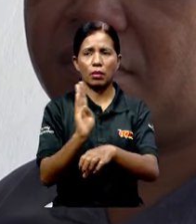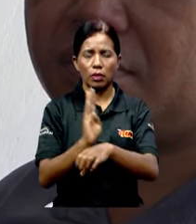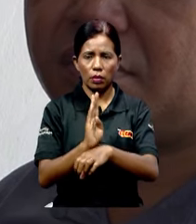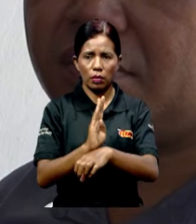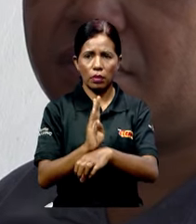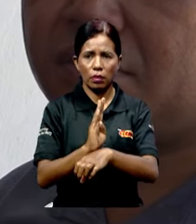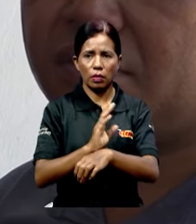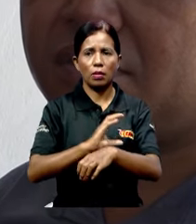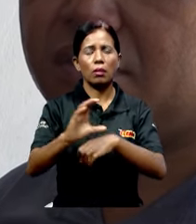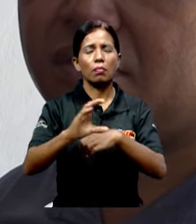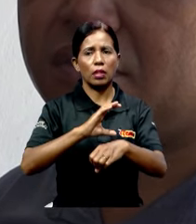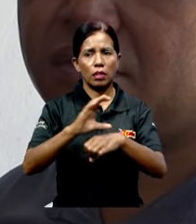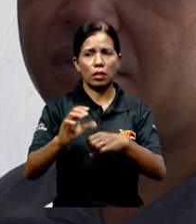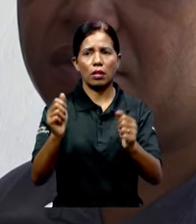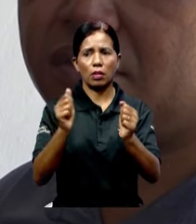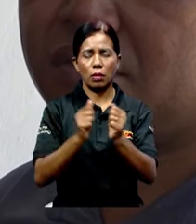retalhos ho